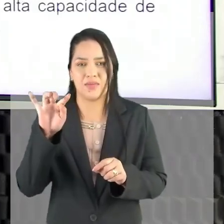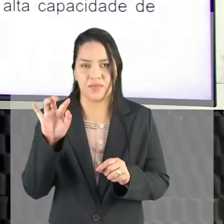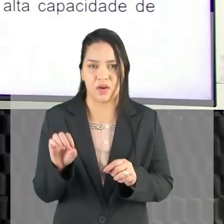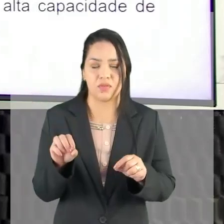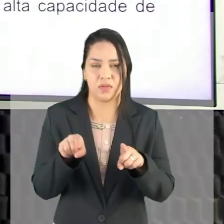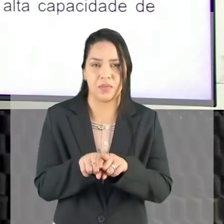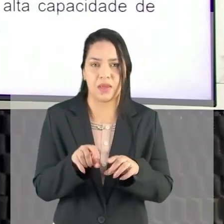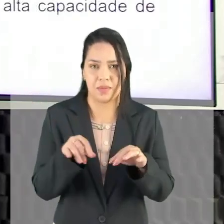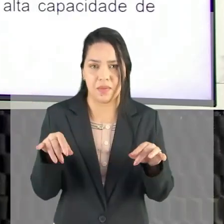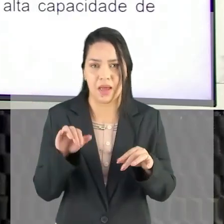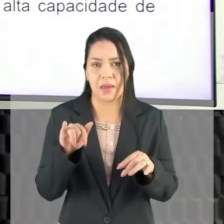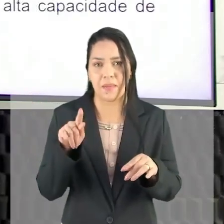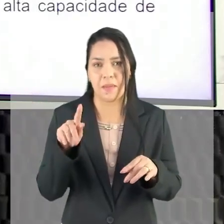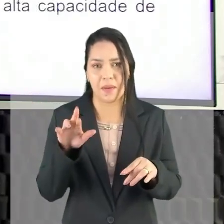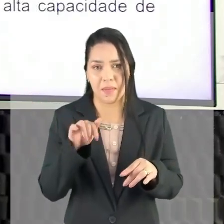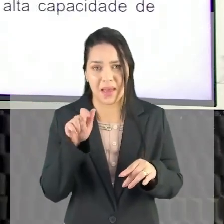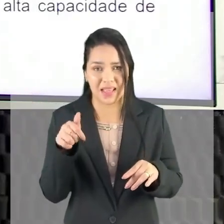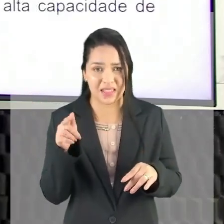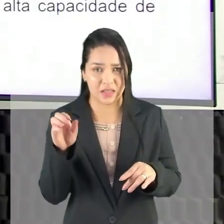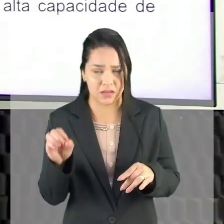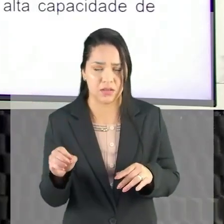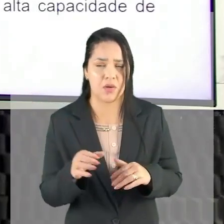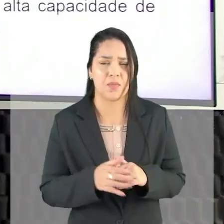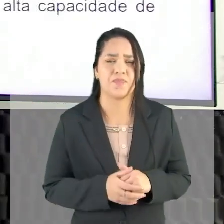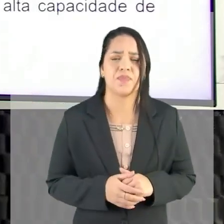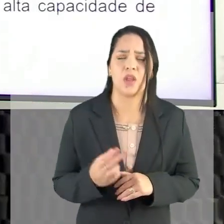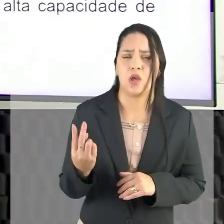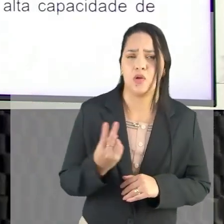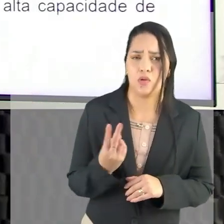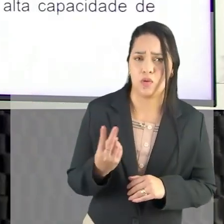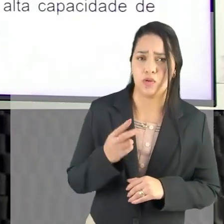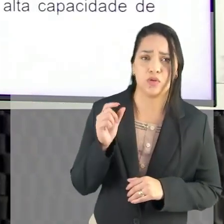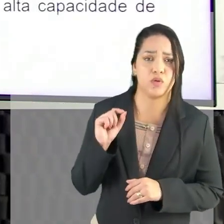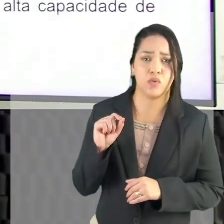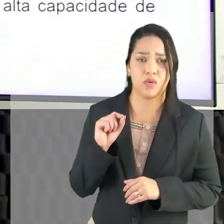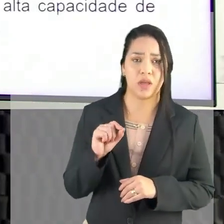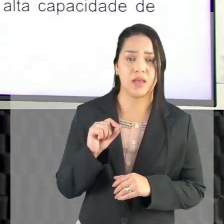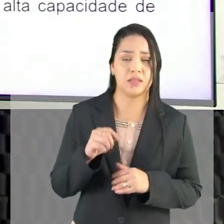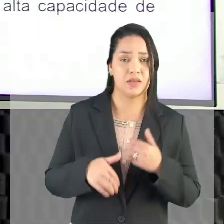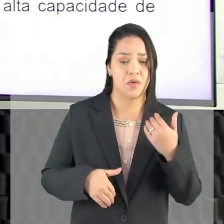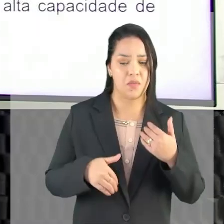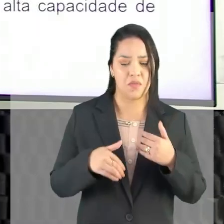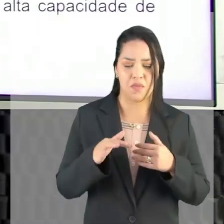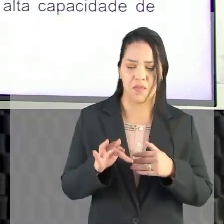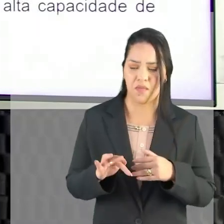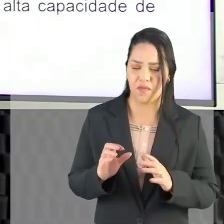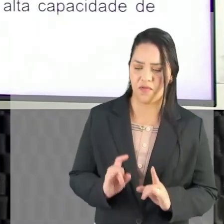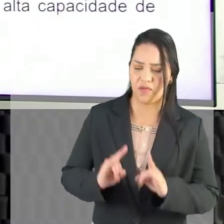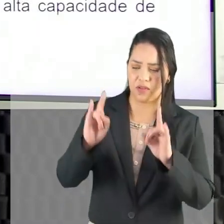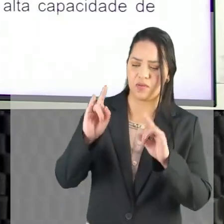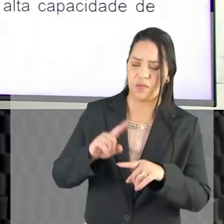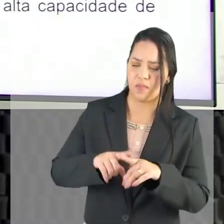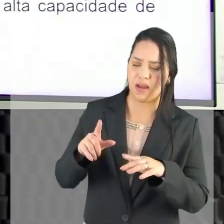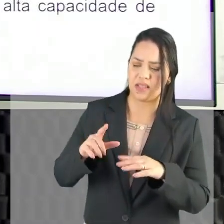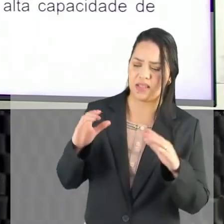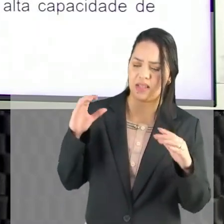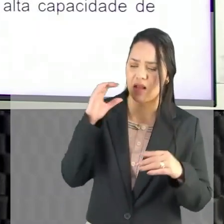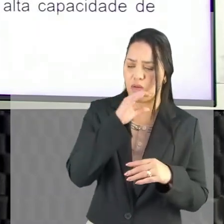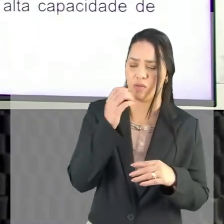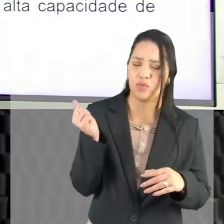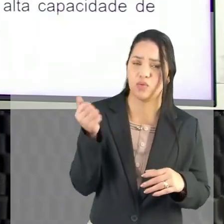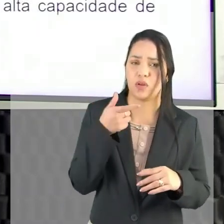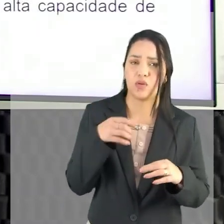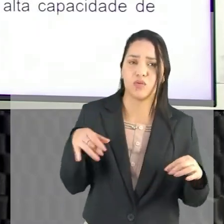a impermeabilização. Esse asfalto e esse concreto são elementos físicos que eliminam muito mais calor do que o solo